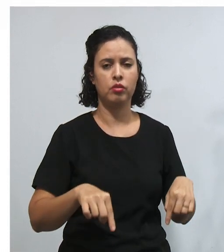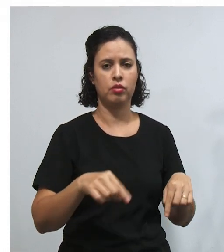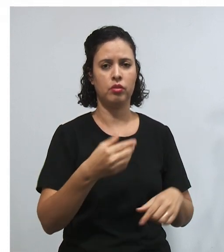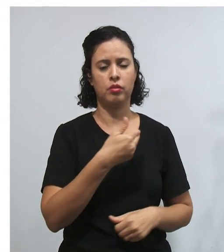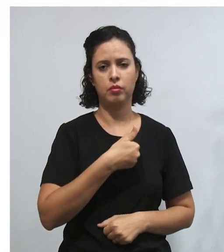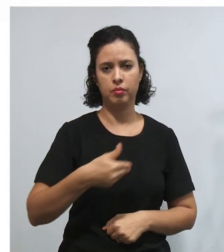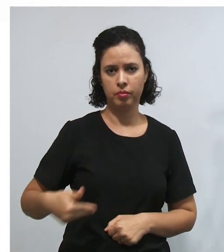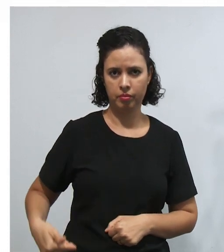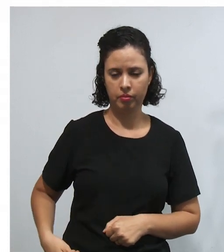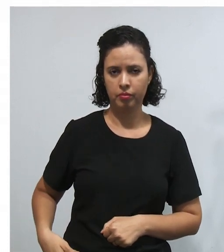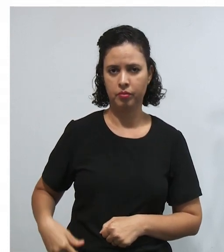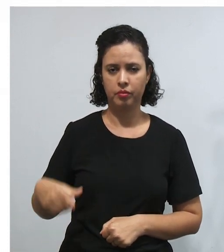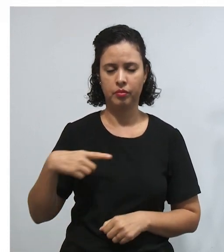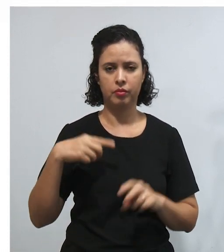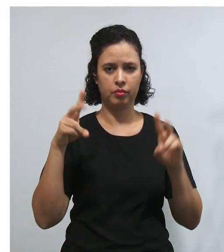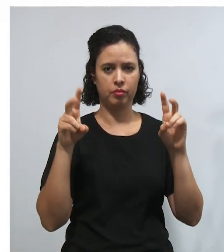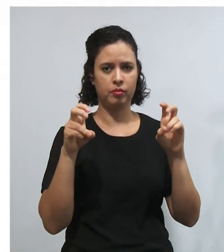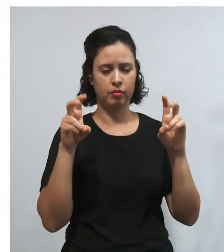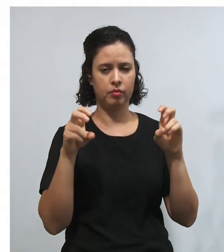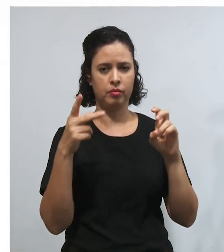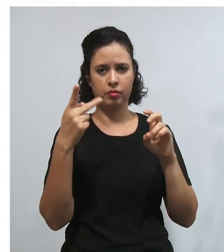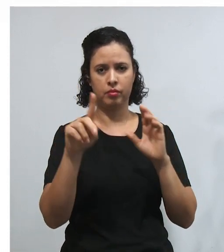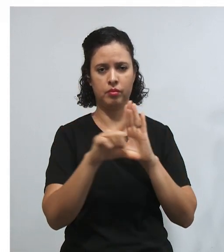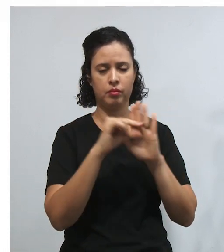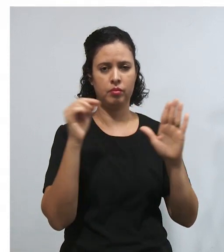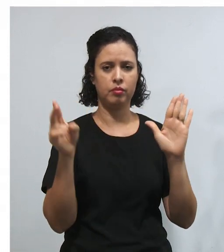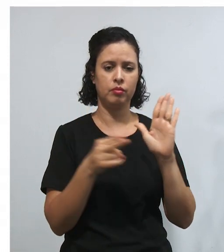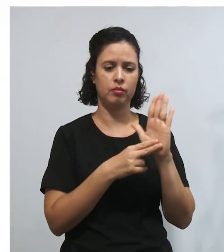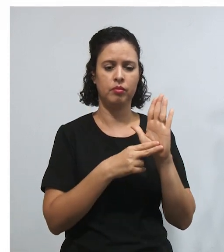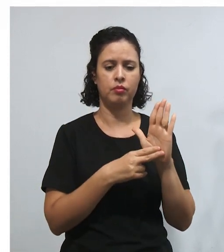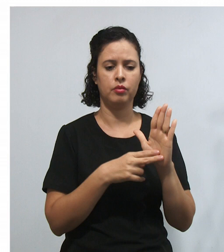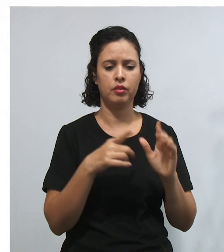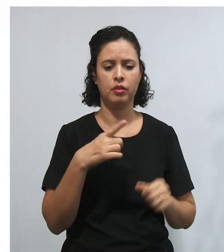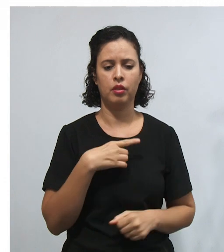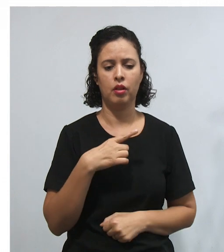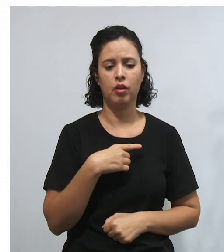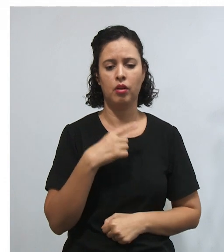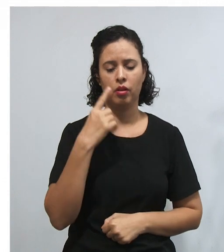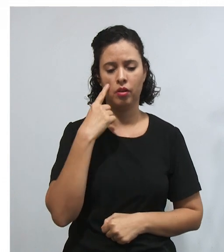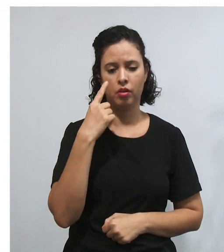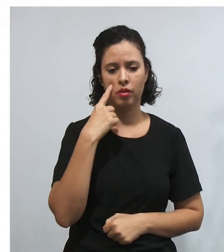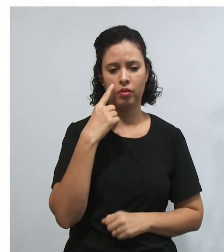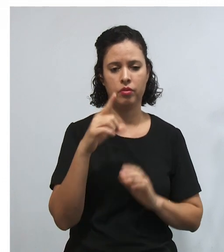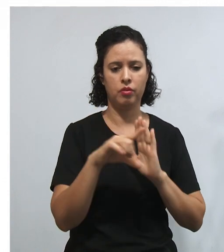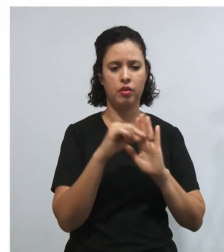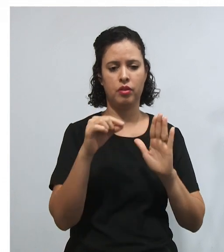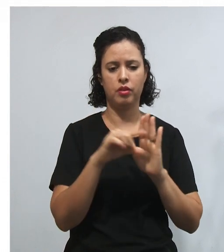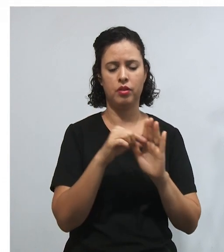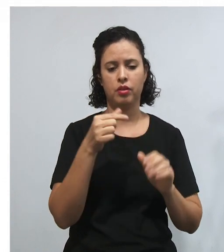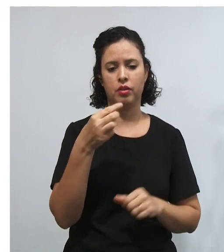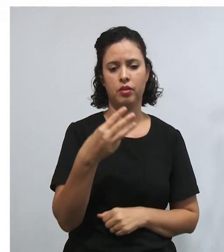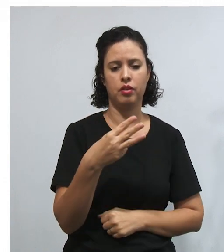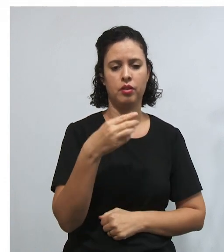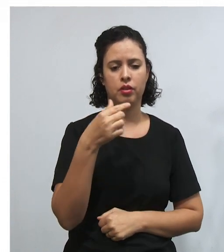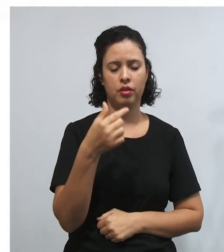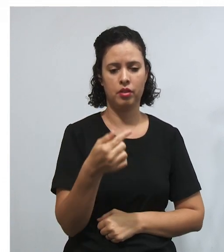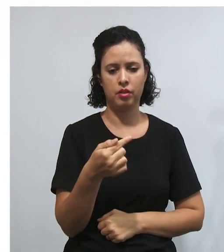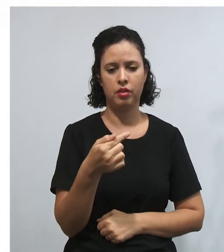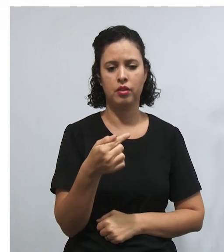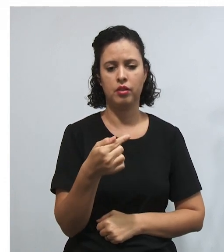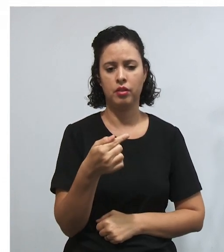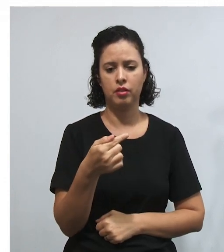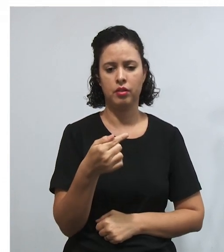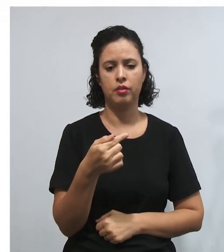servidores públicos, que é assunto da sua ementa. Então, vamos lá. Ainda nos termos do artigo 37,